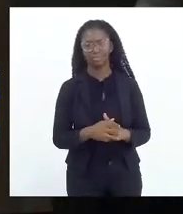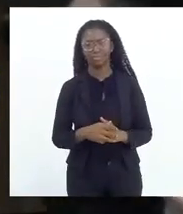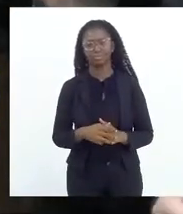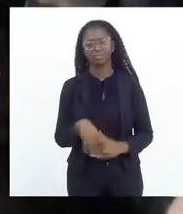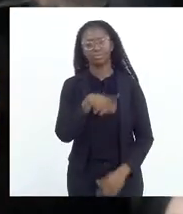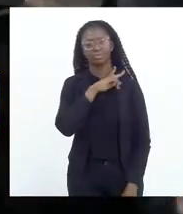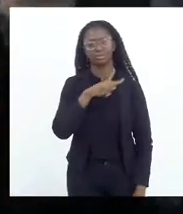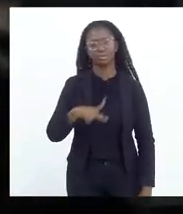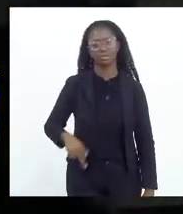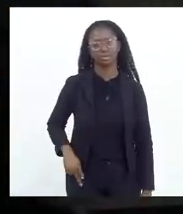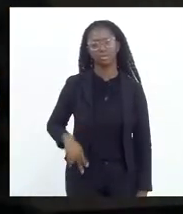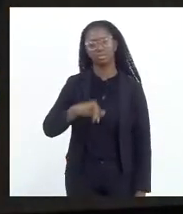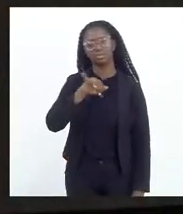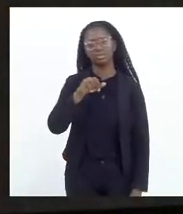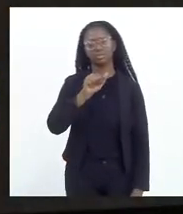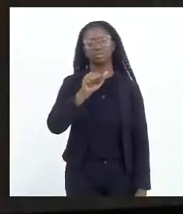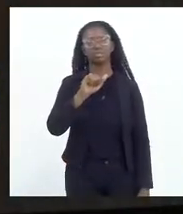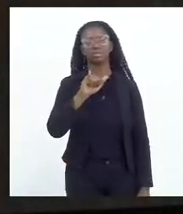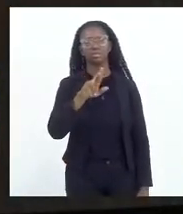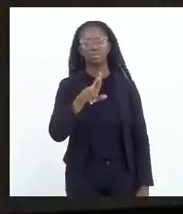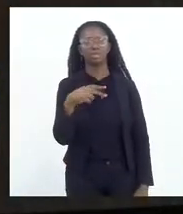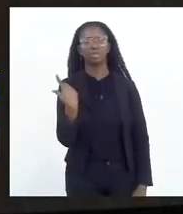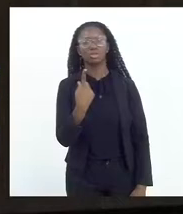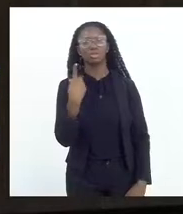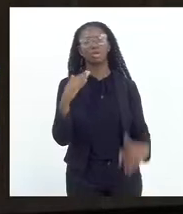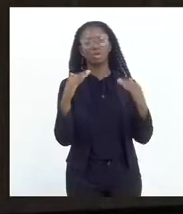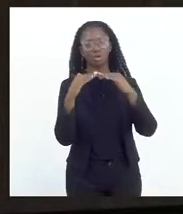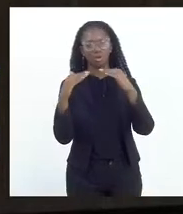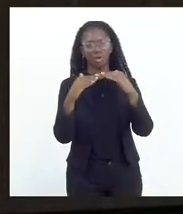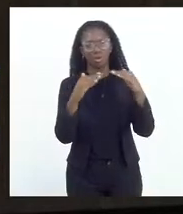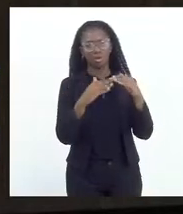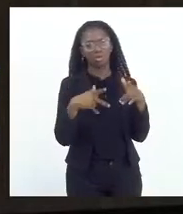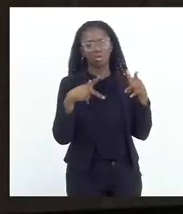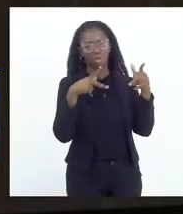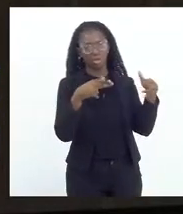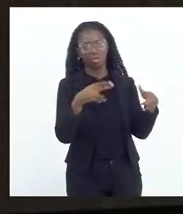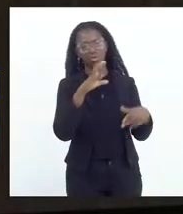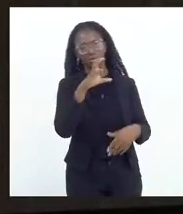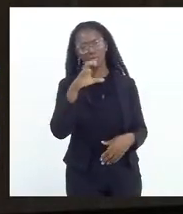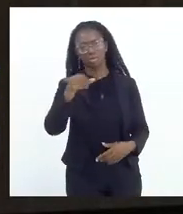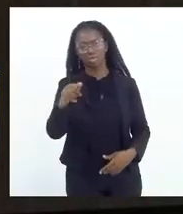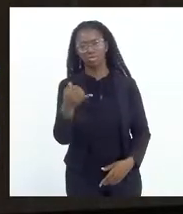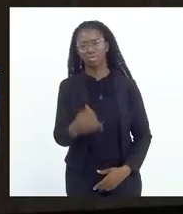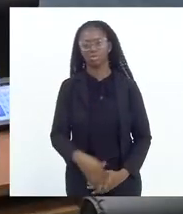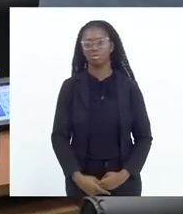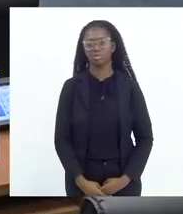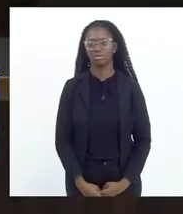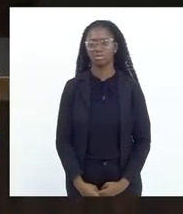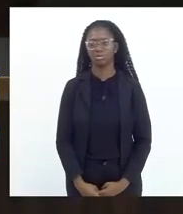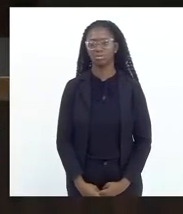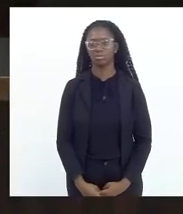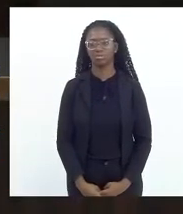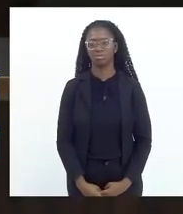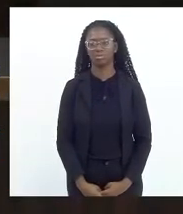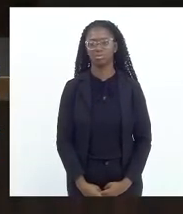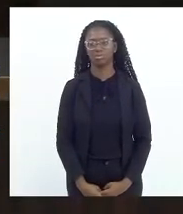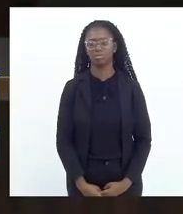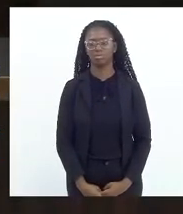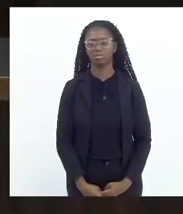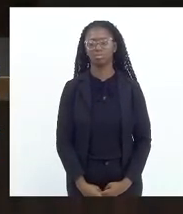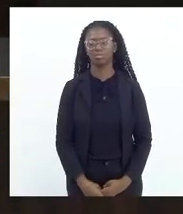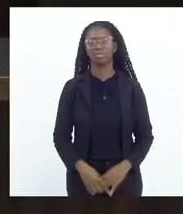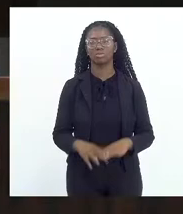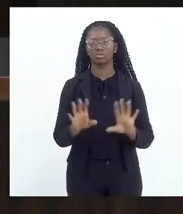Presidente Jair Bittencourt, nosso parecer é favorável nos termos do parecer da CCJ. Pela Comissão